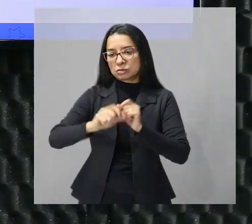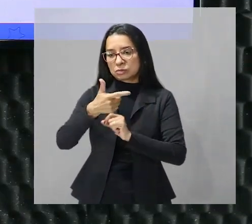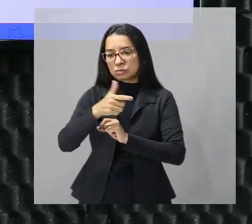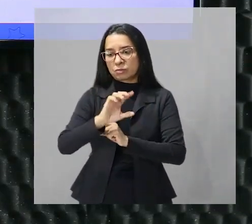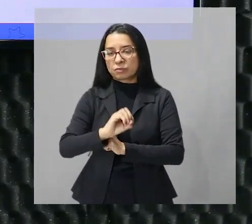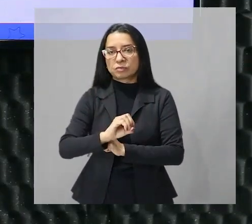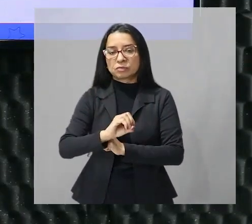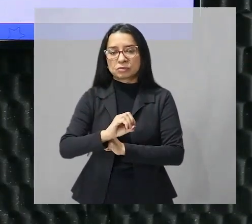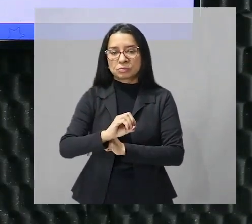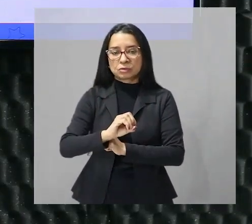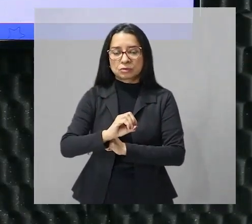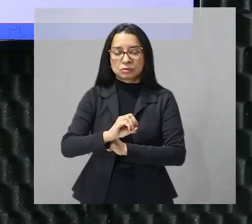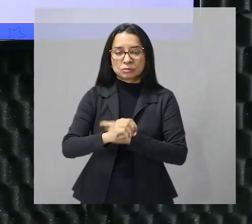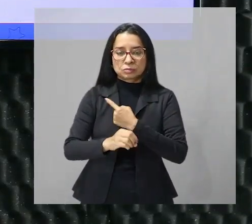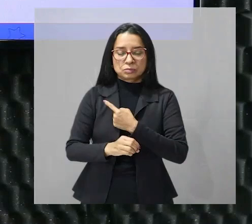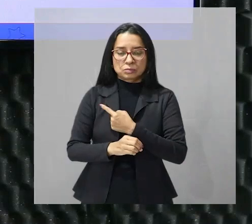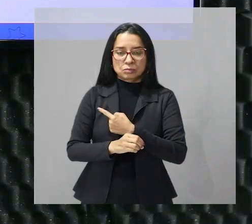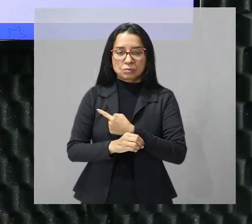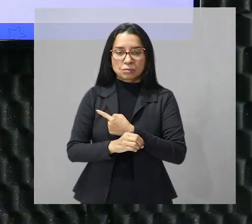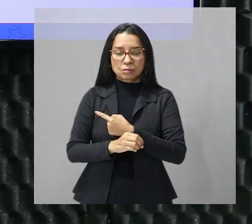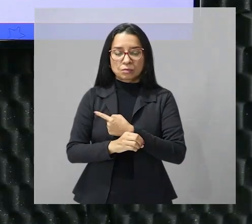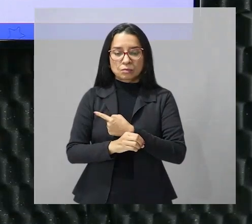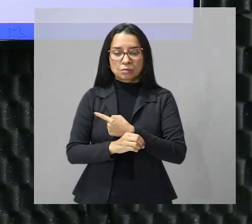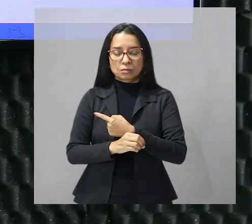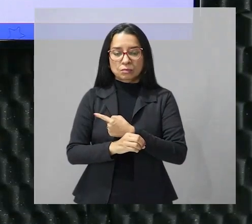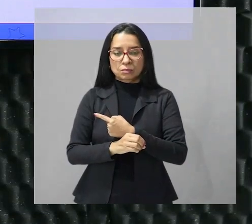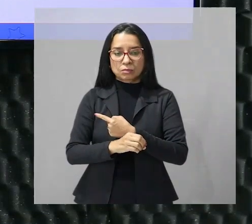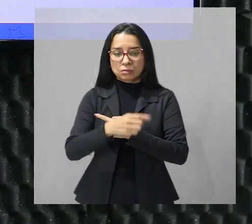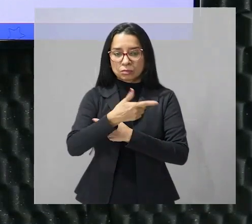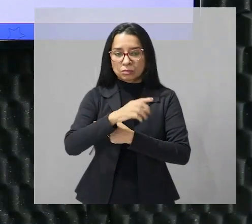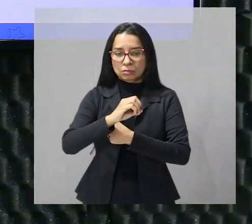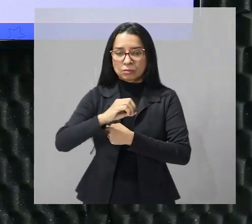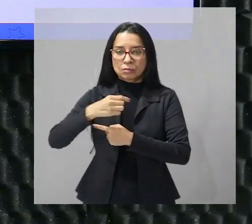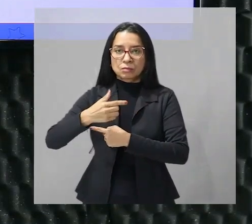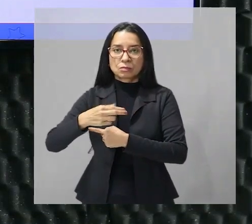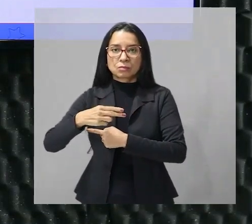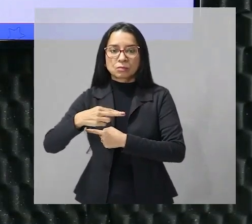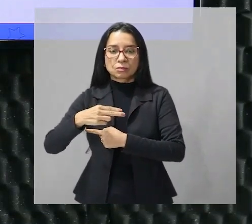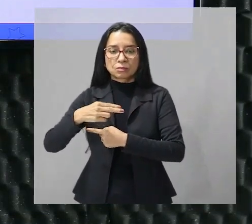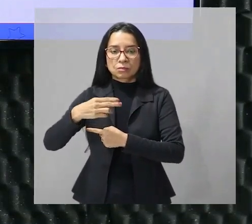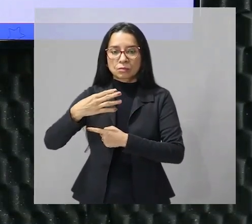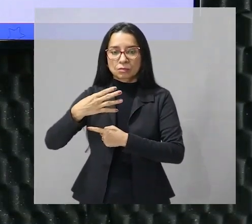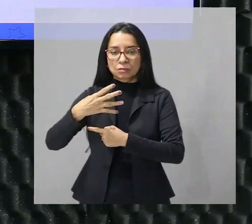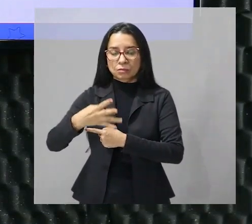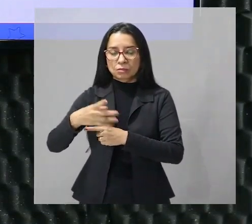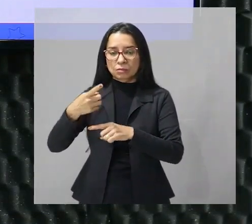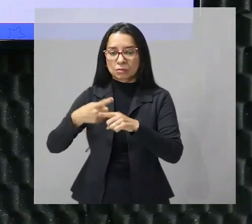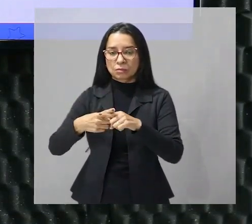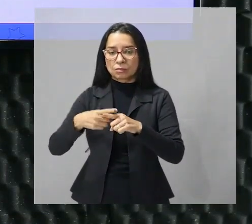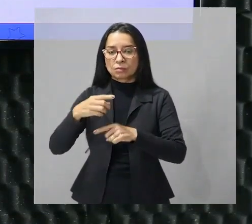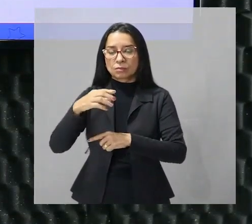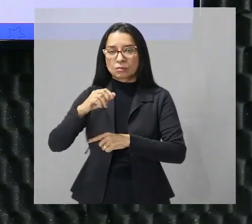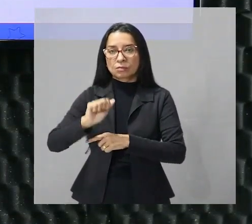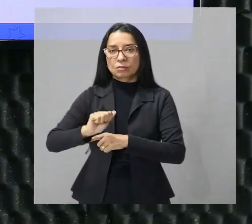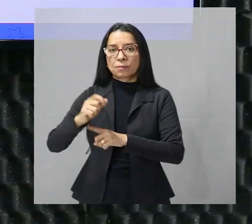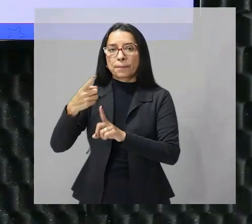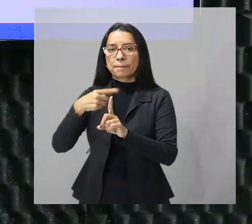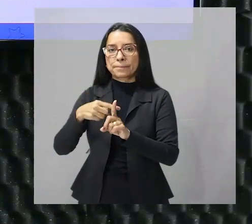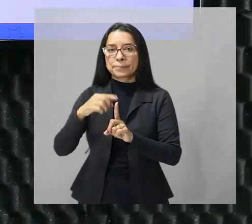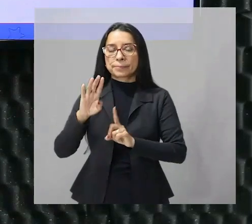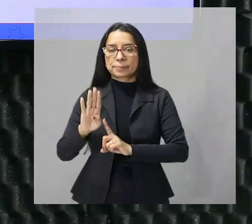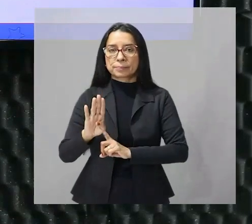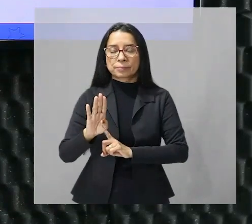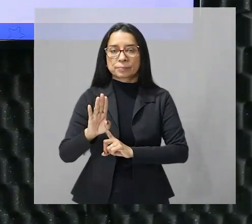20. Vamos fazer a substituição. Olha aí como ficou. 20 igual a 4 vezes A mais B. Pronto.